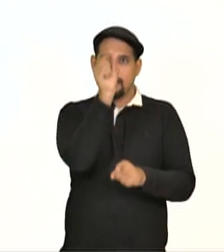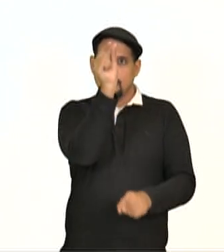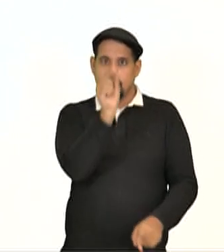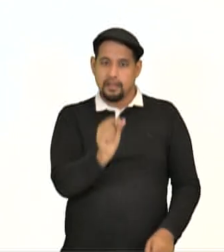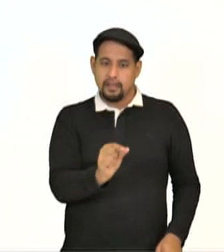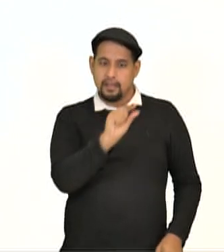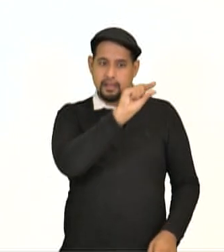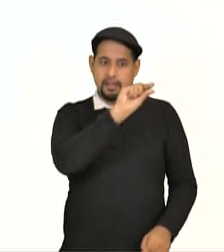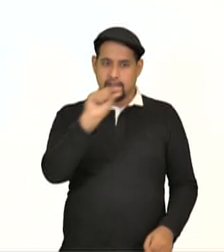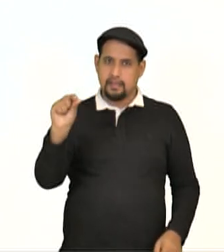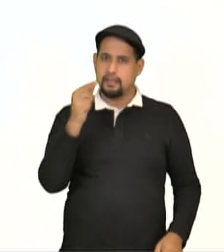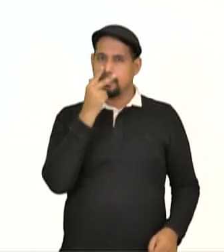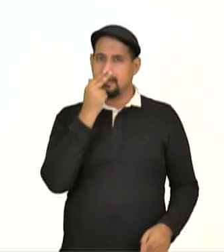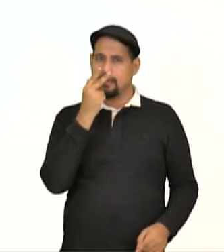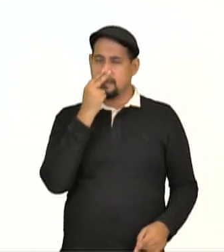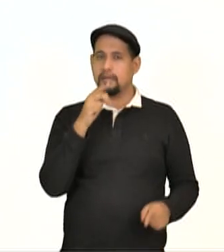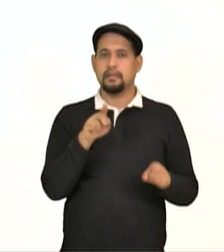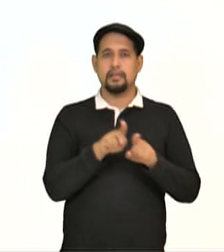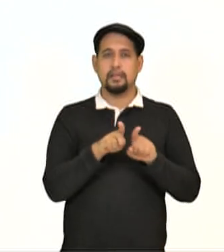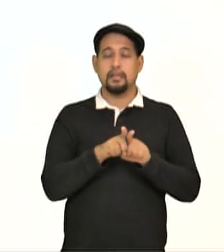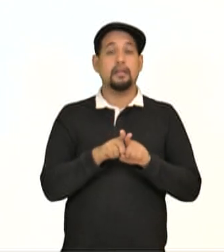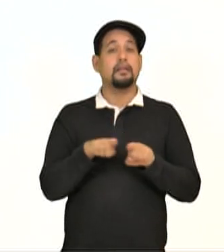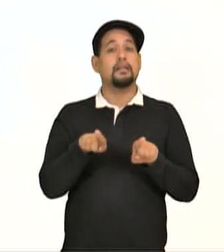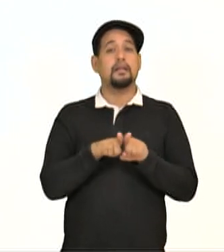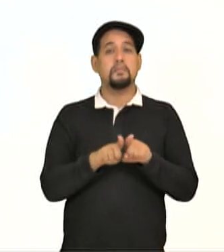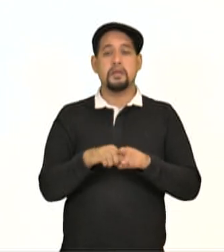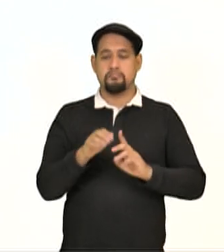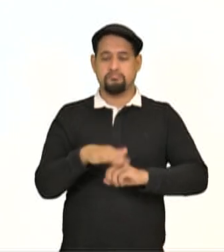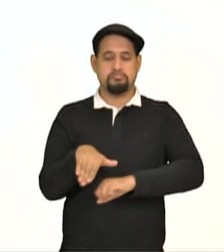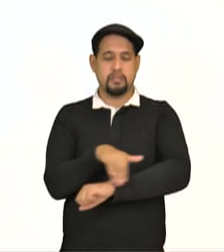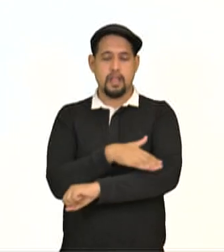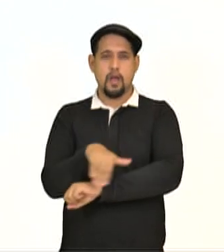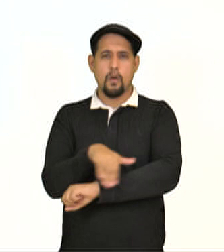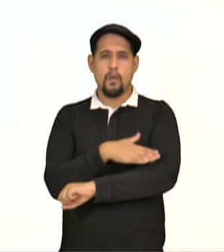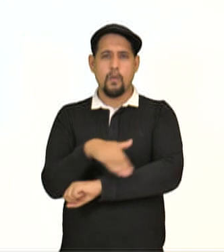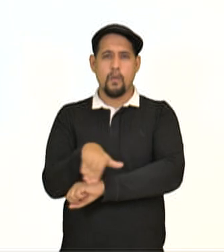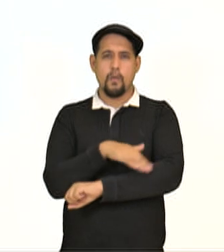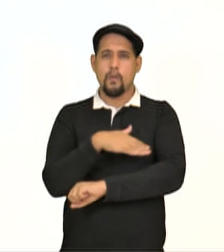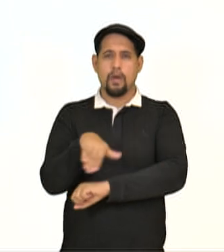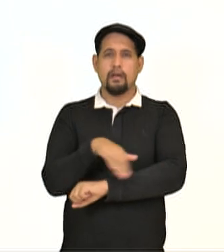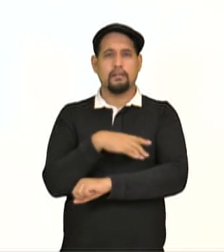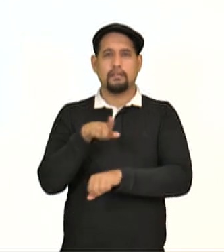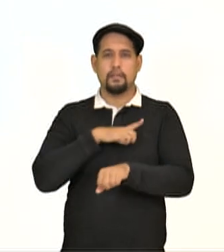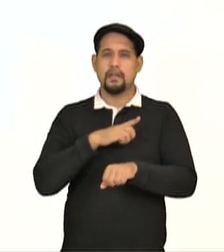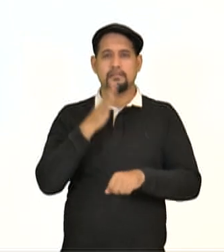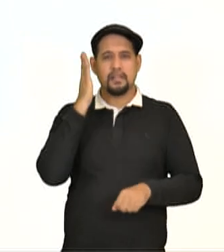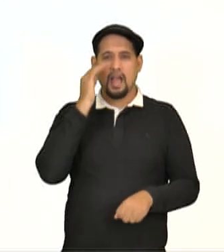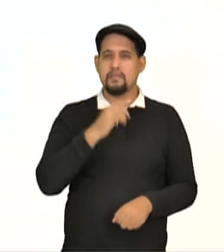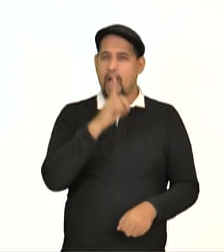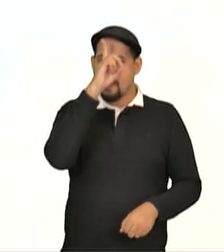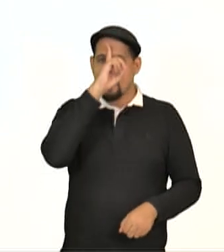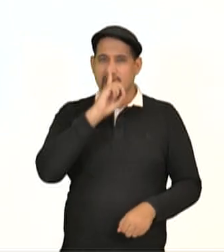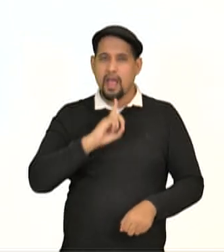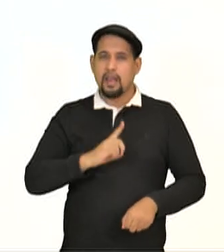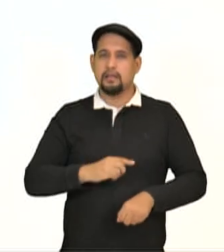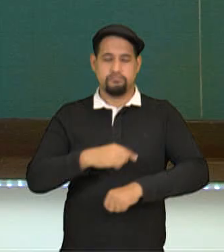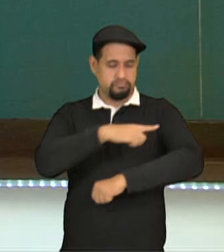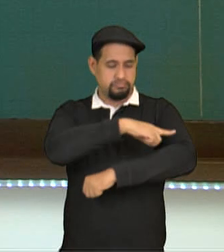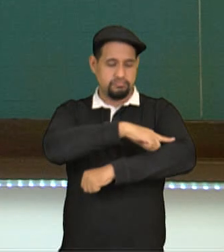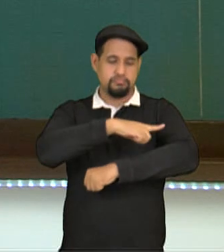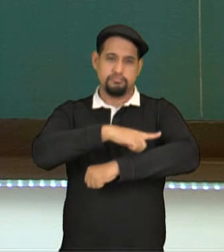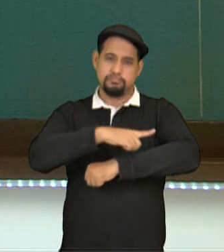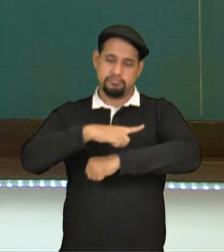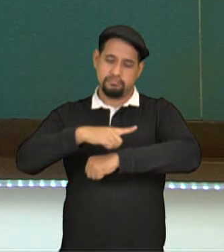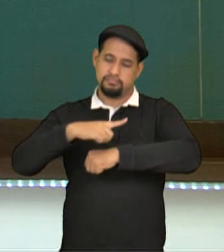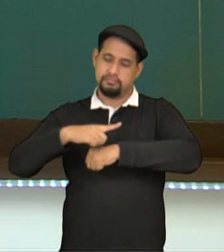parecem retas, né? E no asfalto também, quando a gente tem aquelas linhas contínuas assim, né, na estrada, ela parece também uma